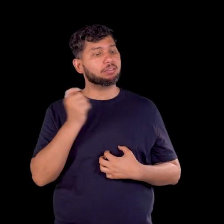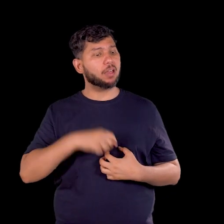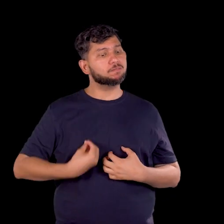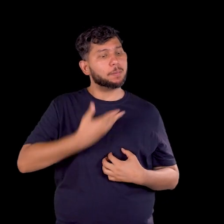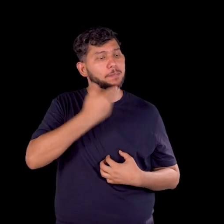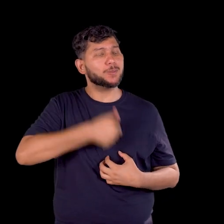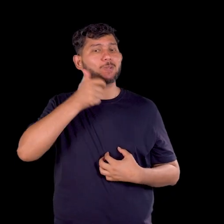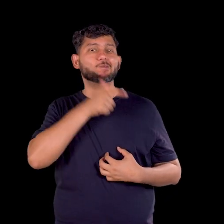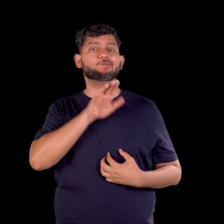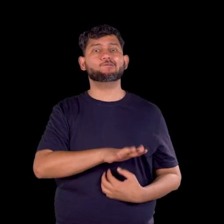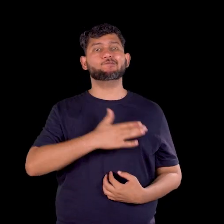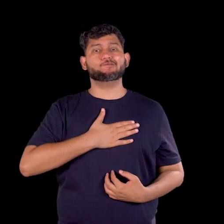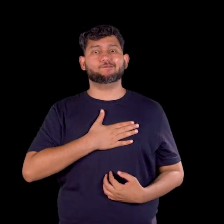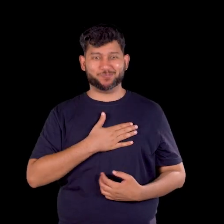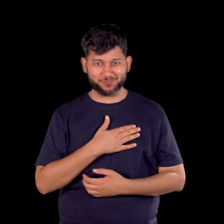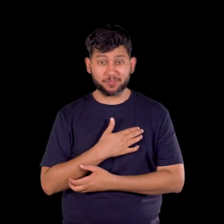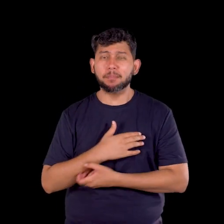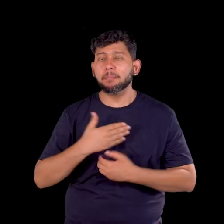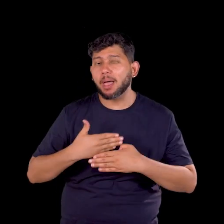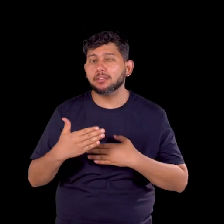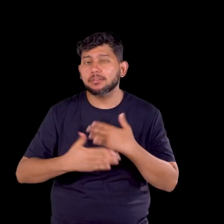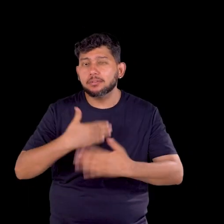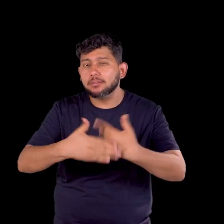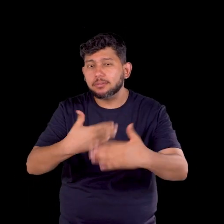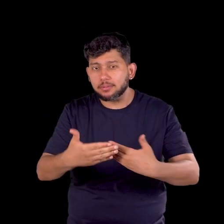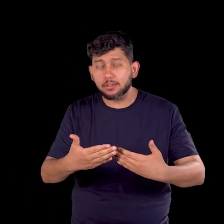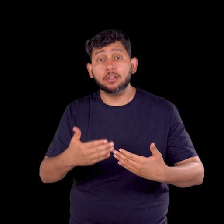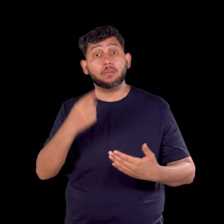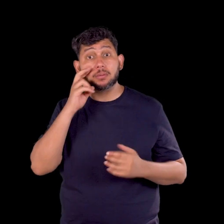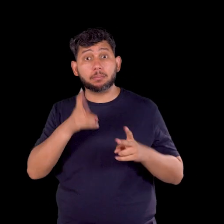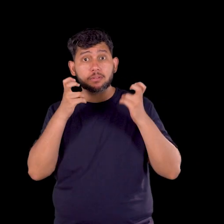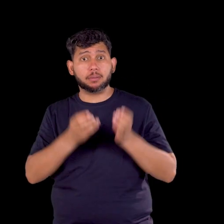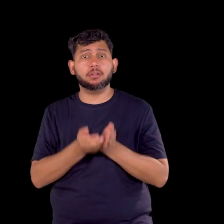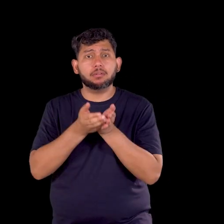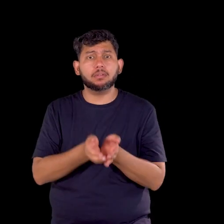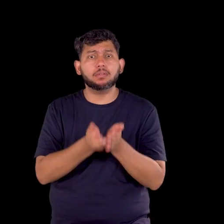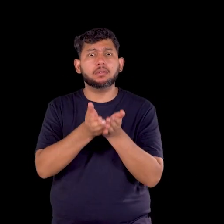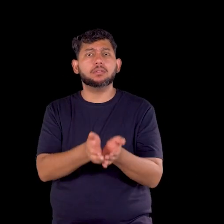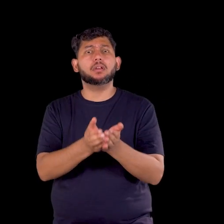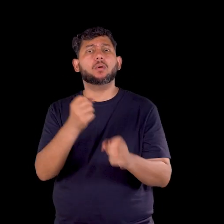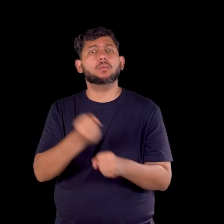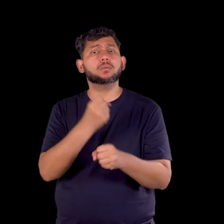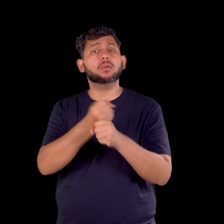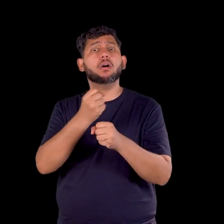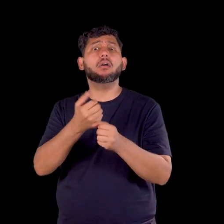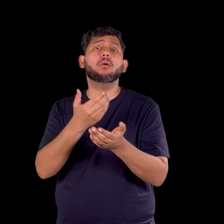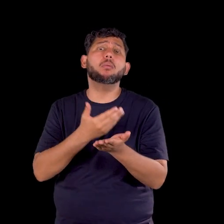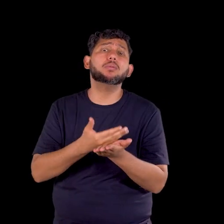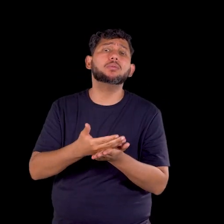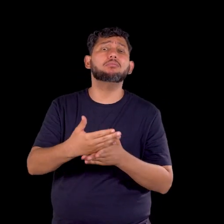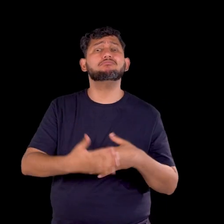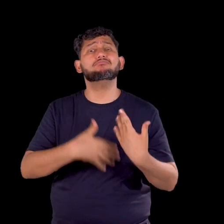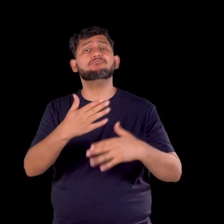condições. Contudo, com o passar dos anos, tanto a navegação como a indústria naval foram perdendo sua